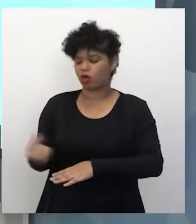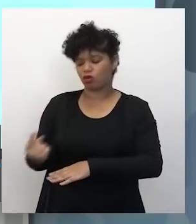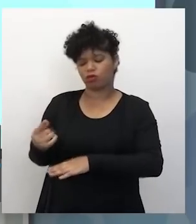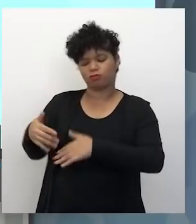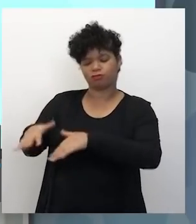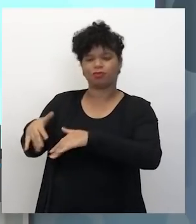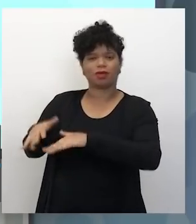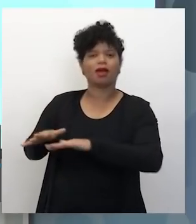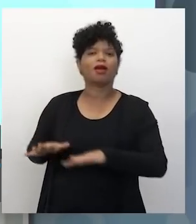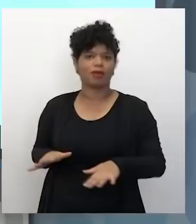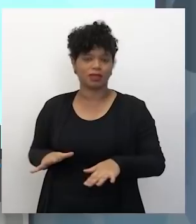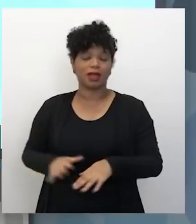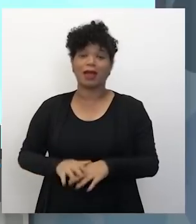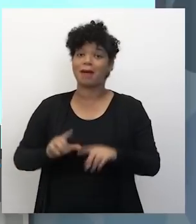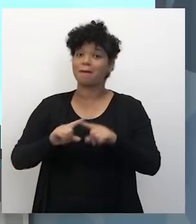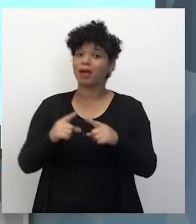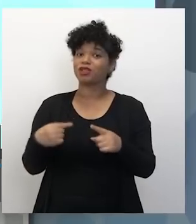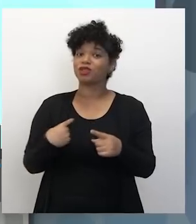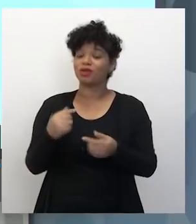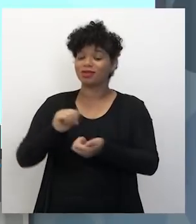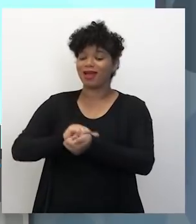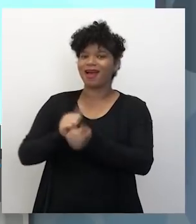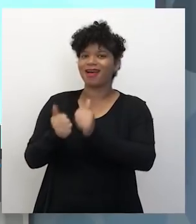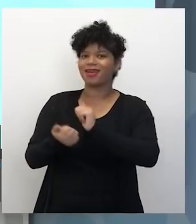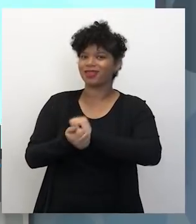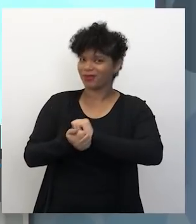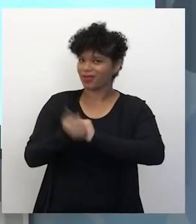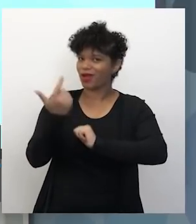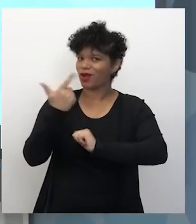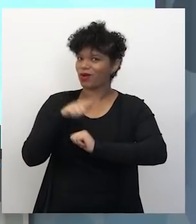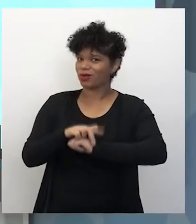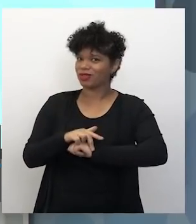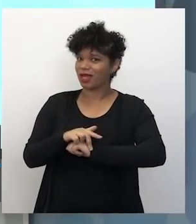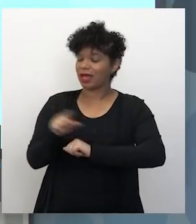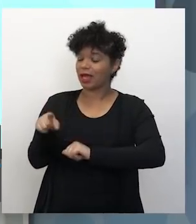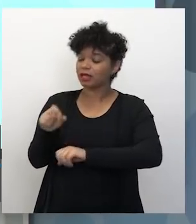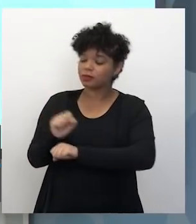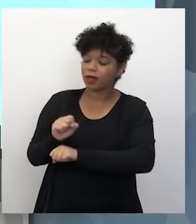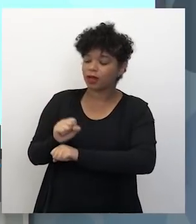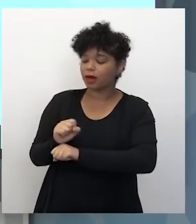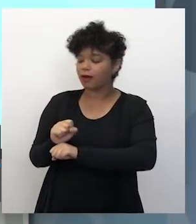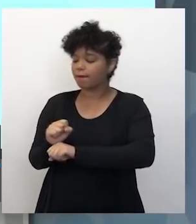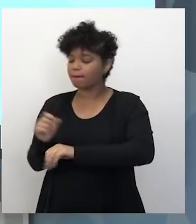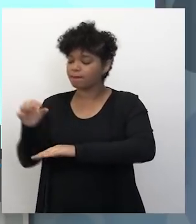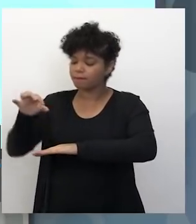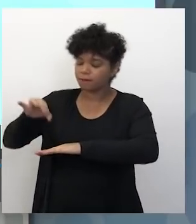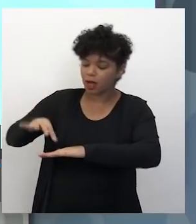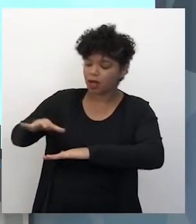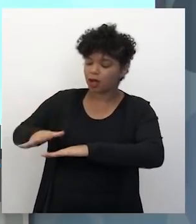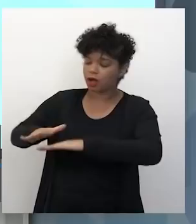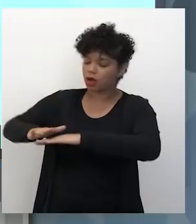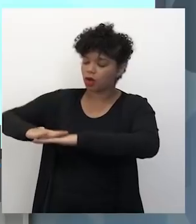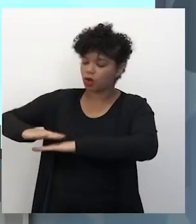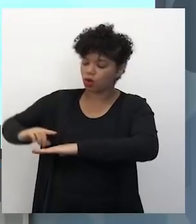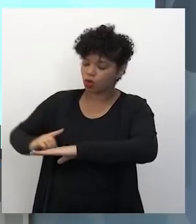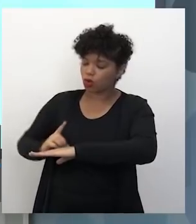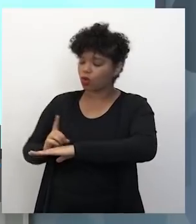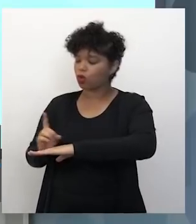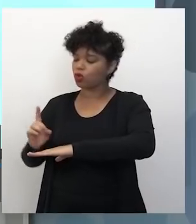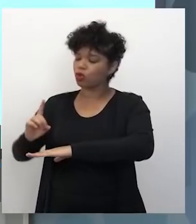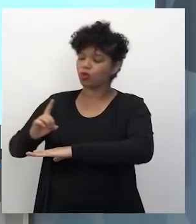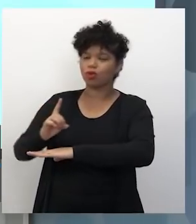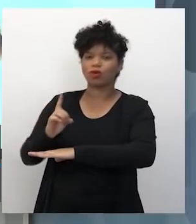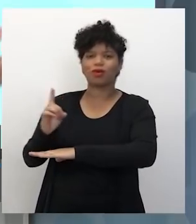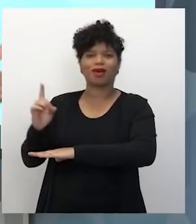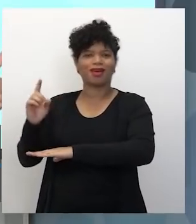pode se adequar de acordo com o tempo da natureza. E para isso, os povos antigos começaram a observar o